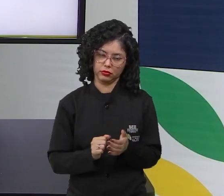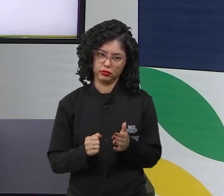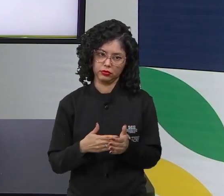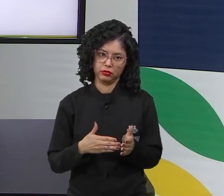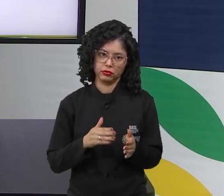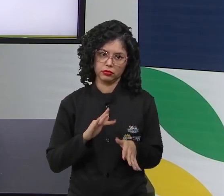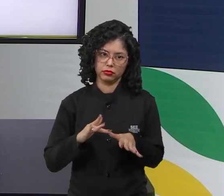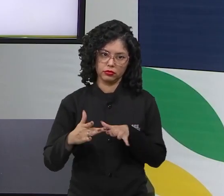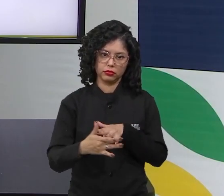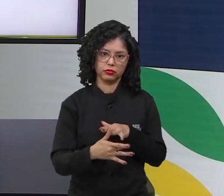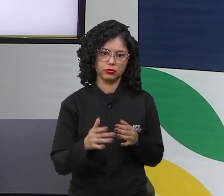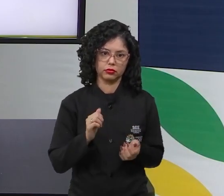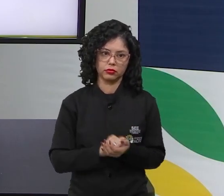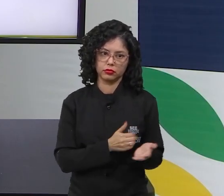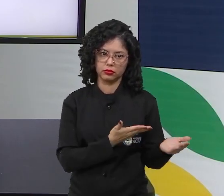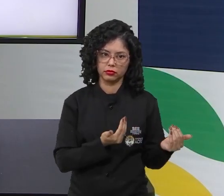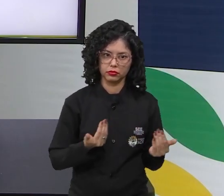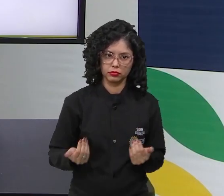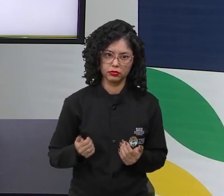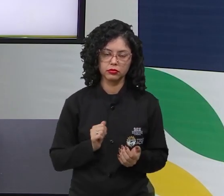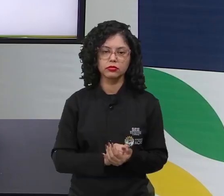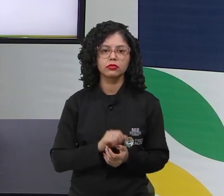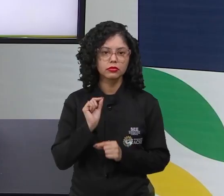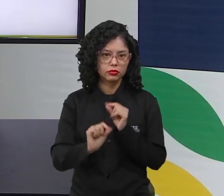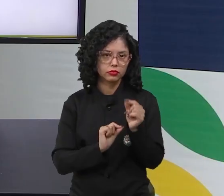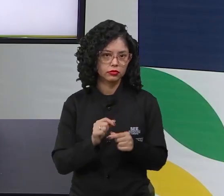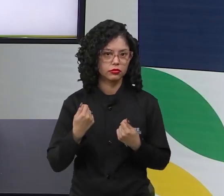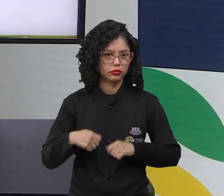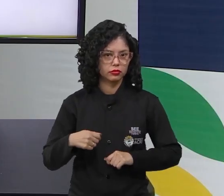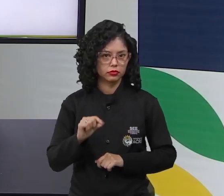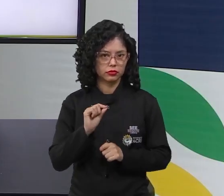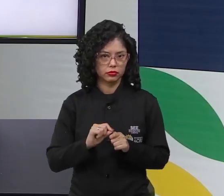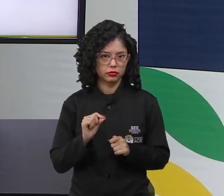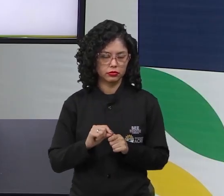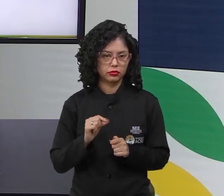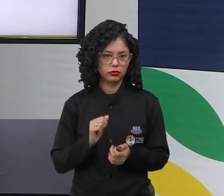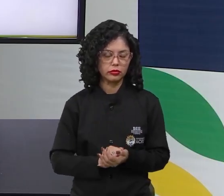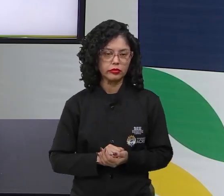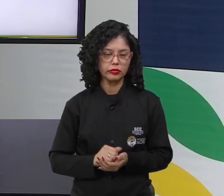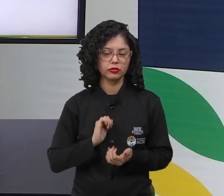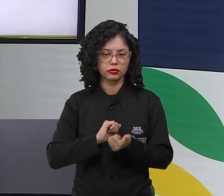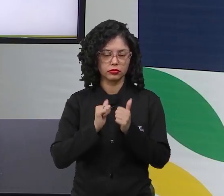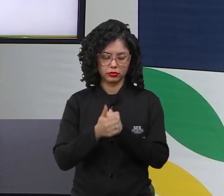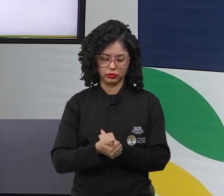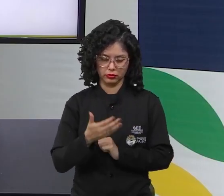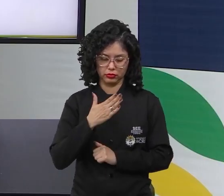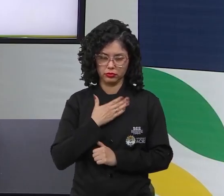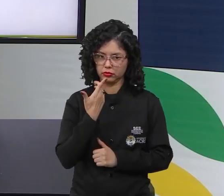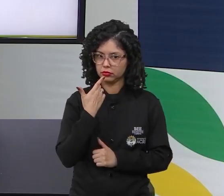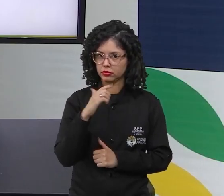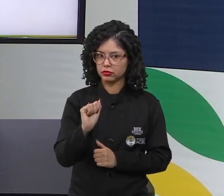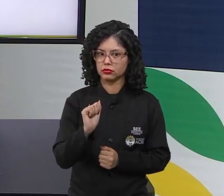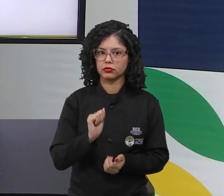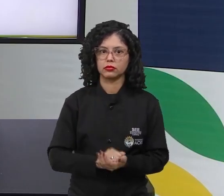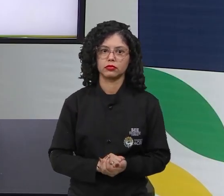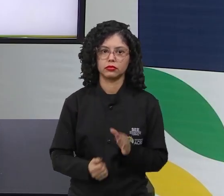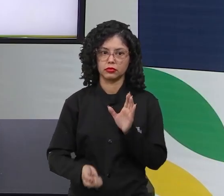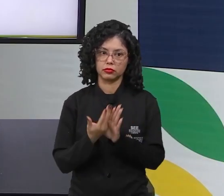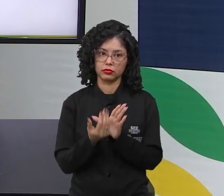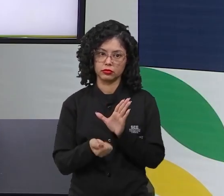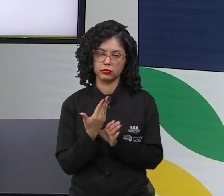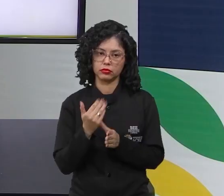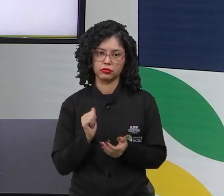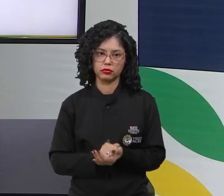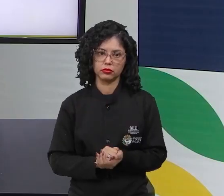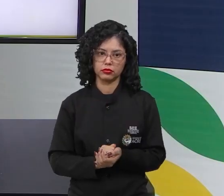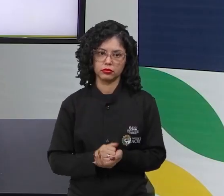e quem acessa são os jovens, o que é que eu tenho que fazer? Eu tenho que adequar a minha linguagem, a minha produção